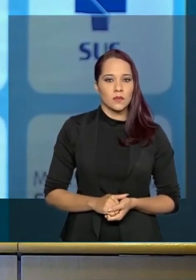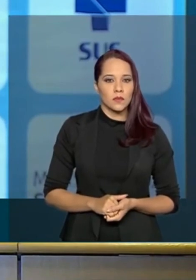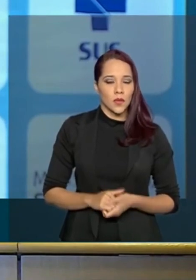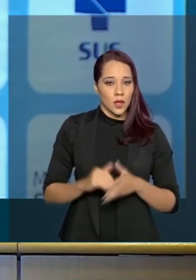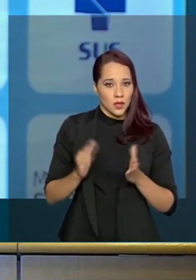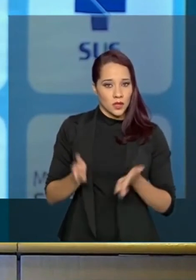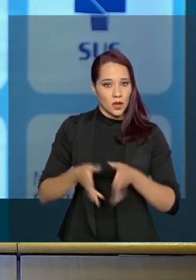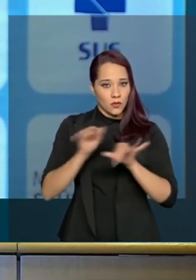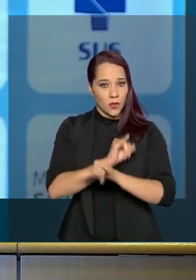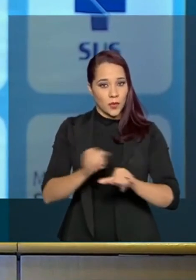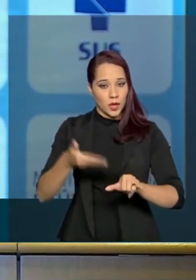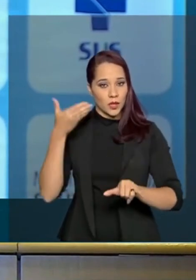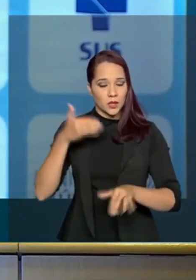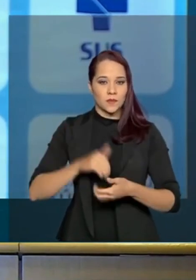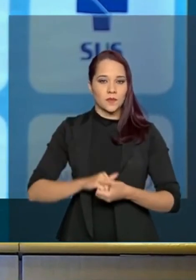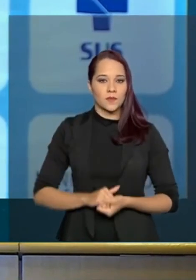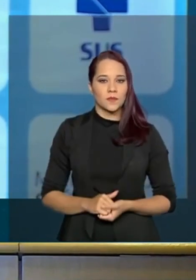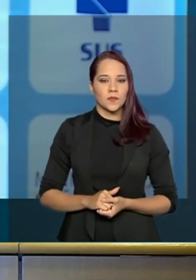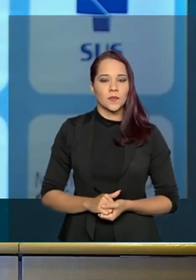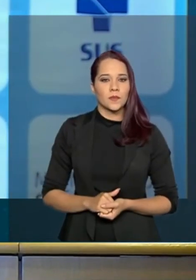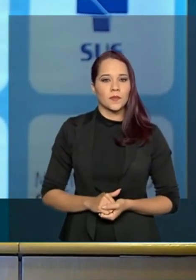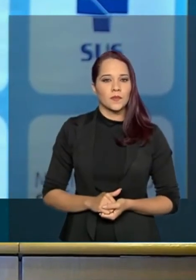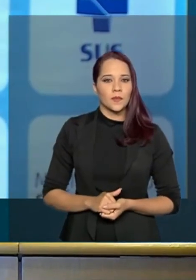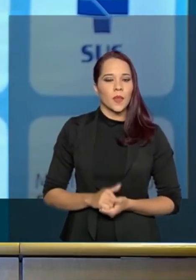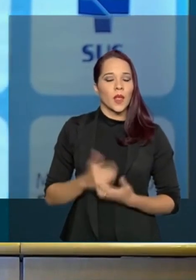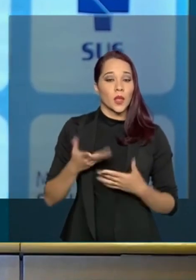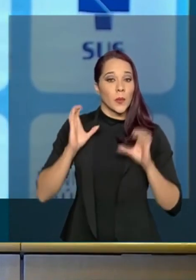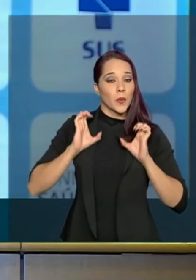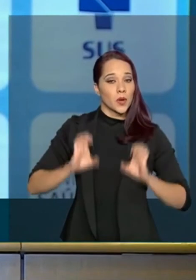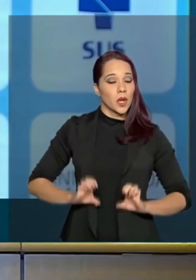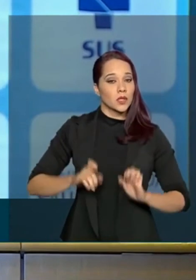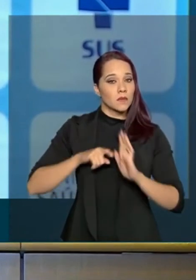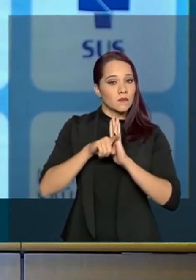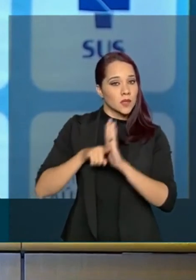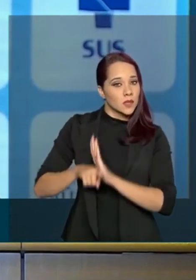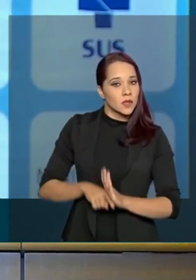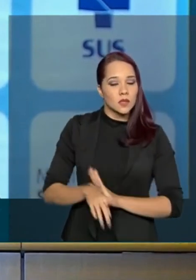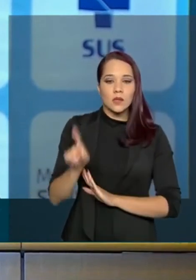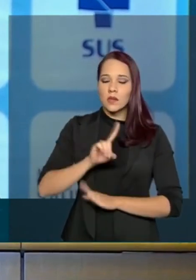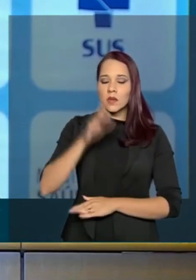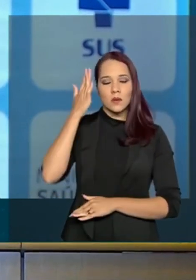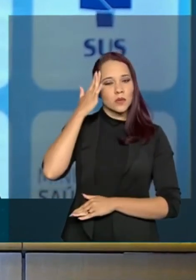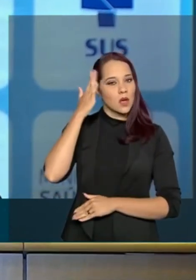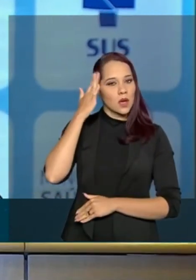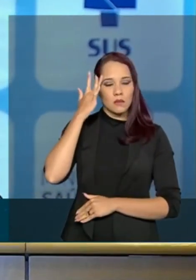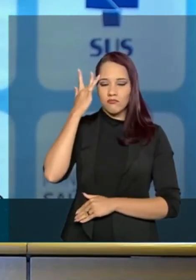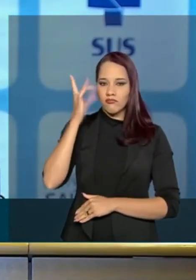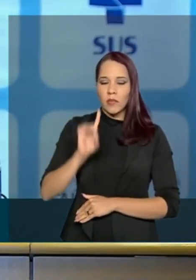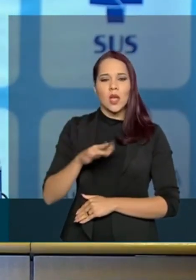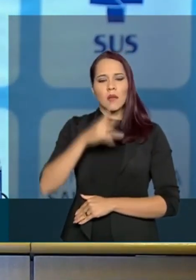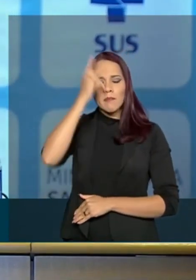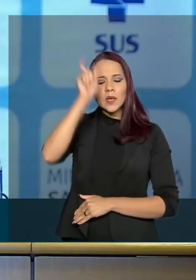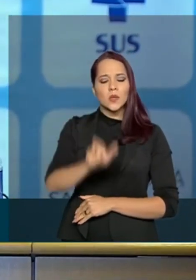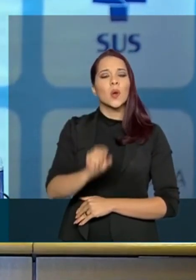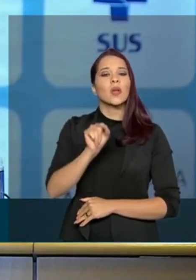Como eu informei anteriormente, por uma questão de ética em pesquisa, não se sabe qual foi a